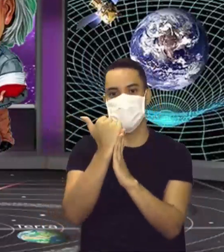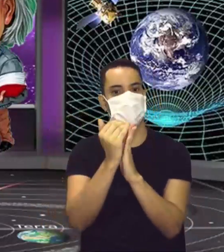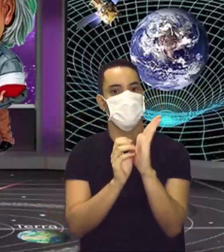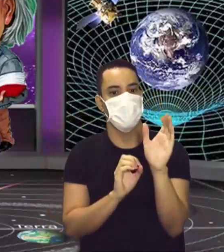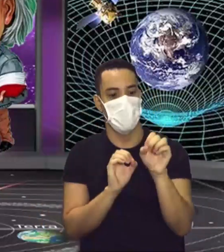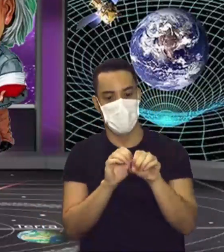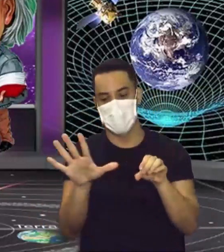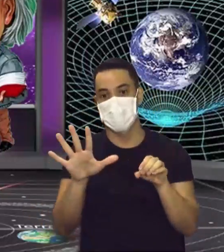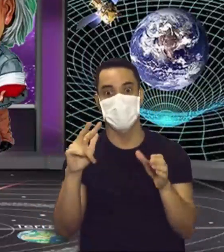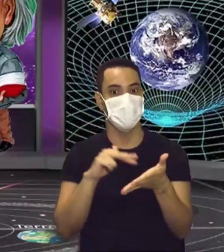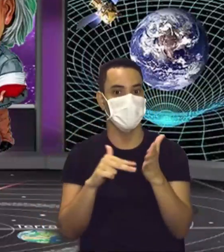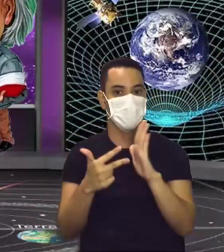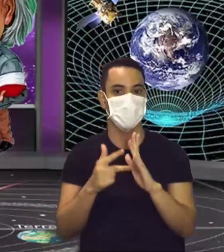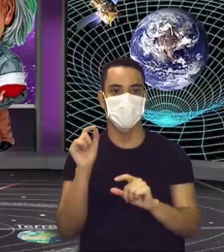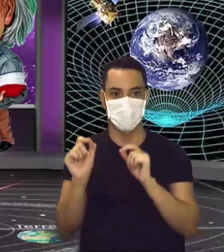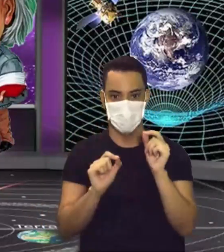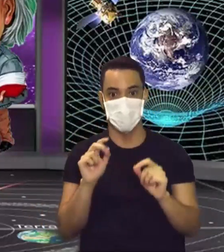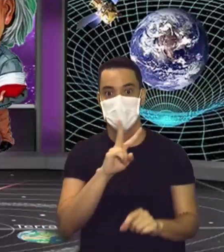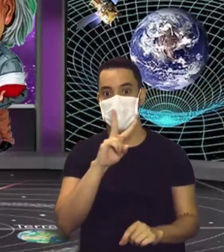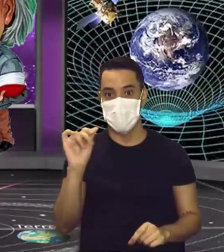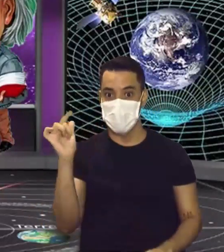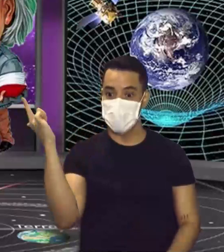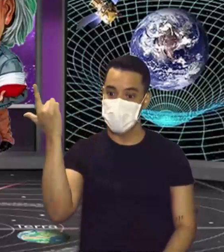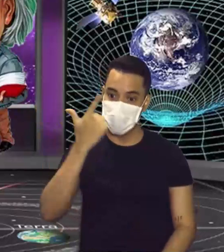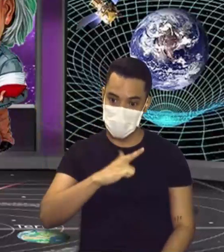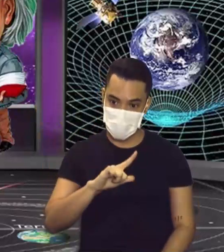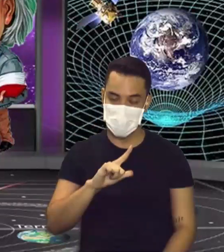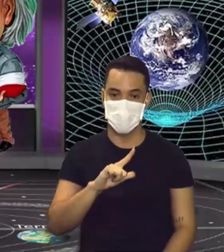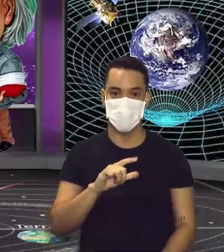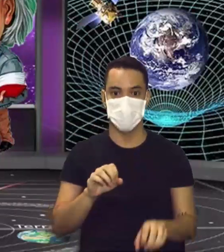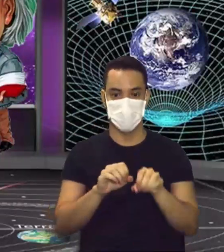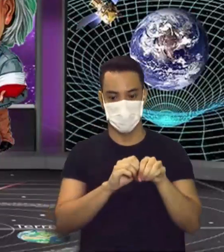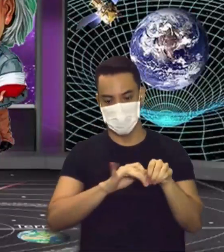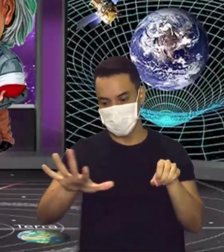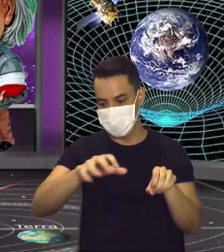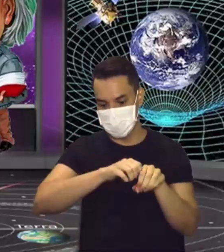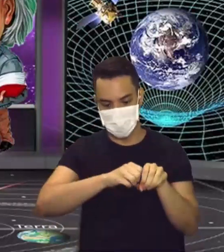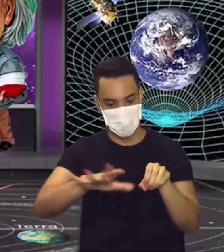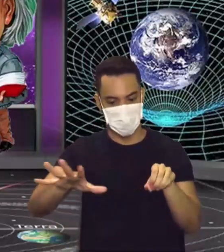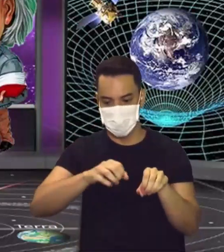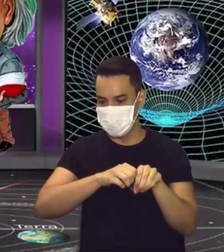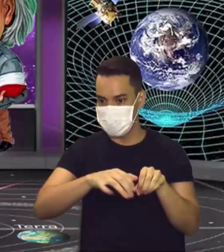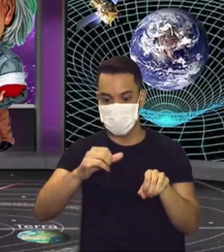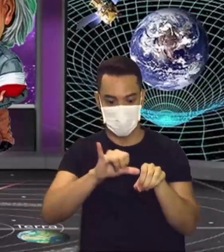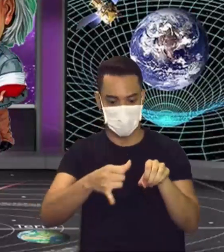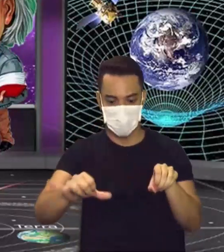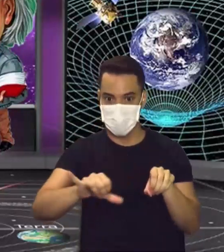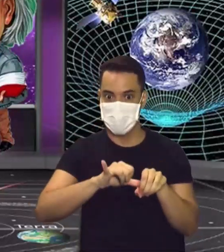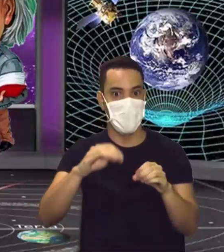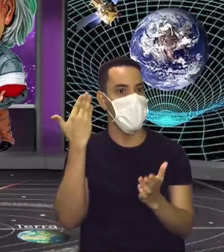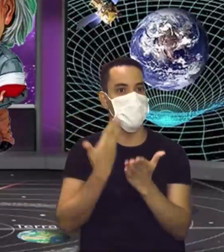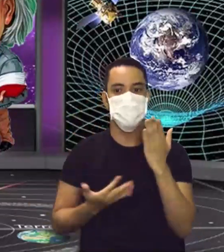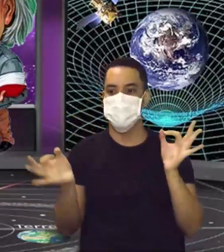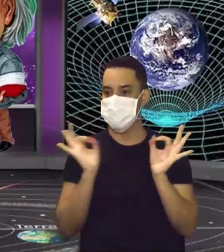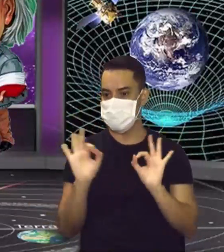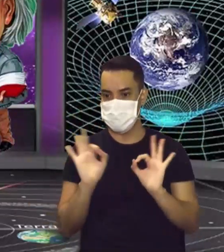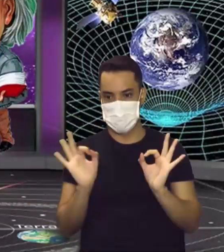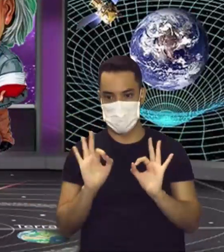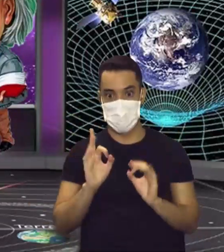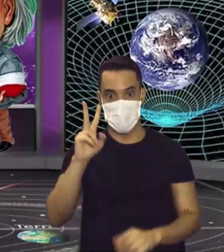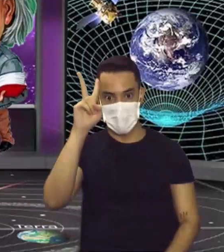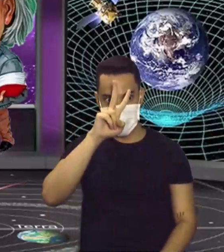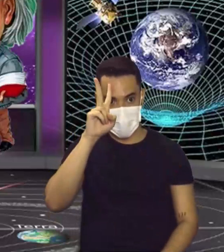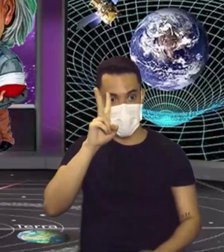como supercondutor? Ele vai conseguir conduzir a corrente elétrica sem perda nenhuma. E lembram que